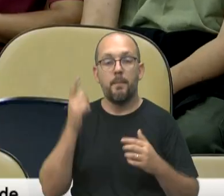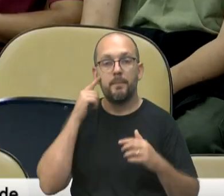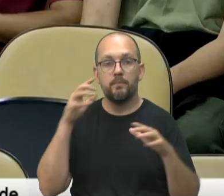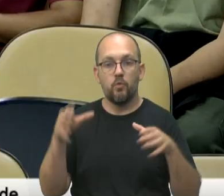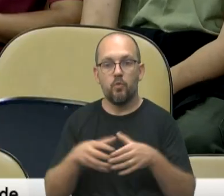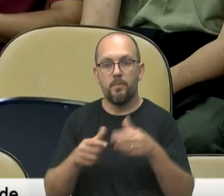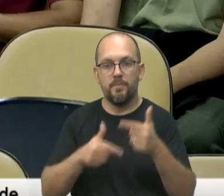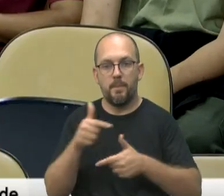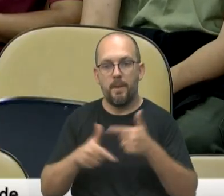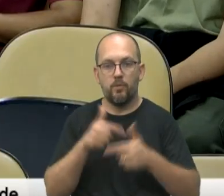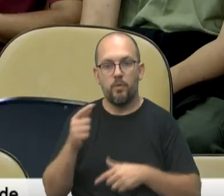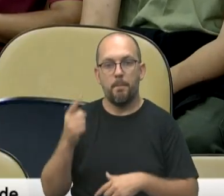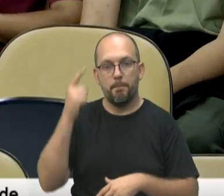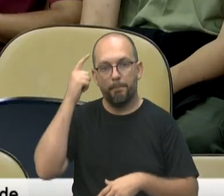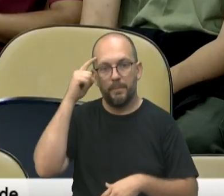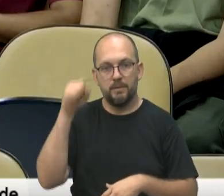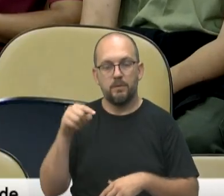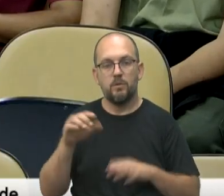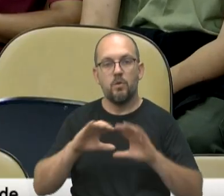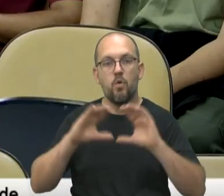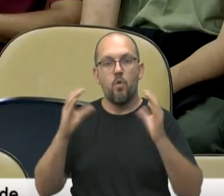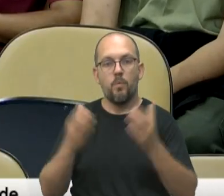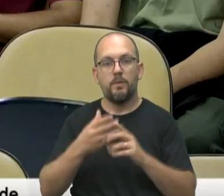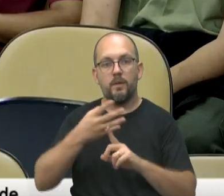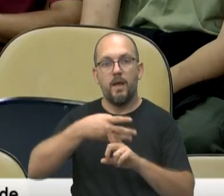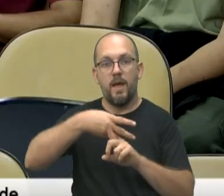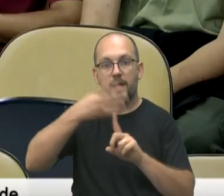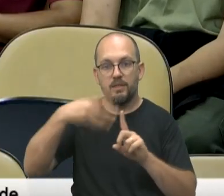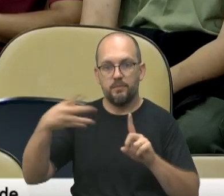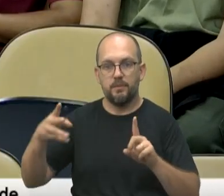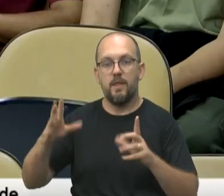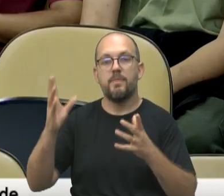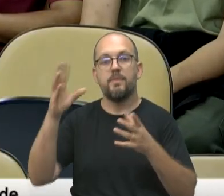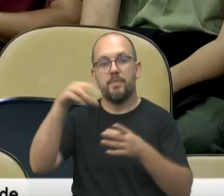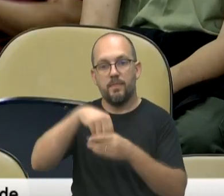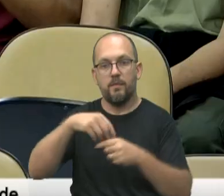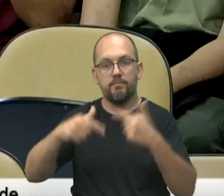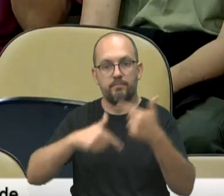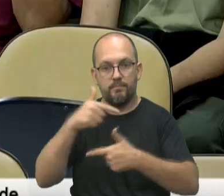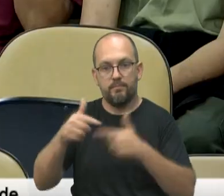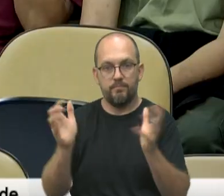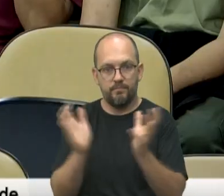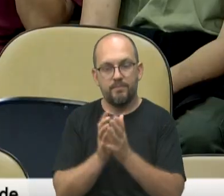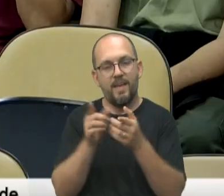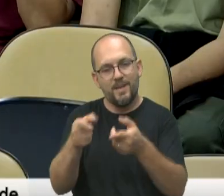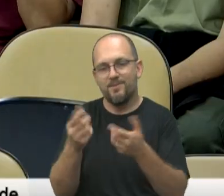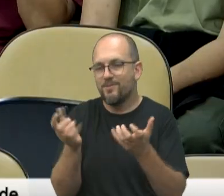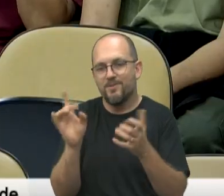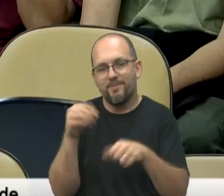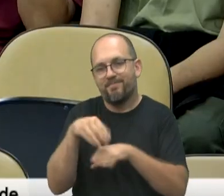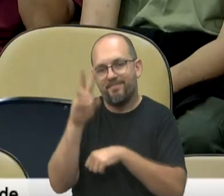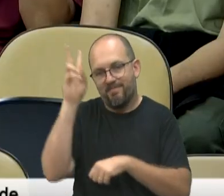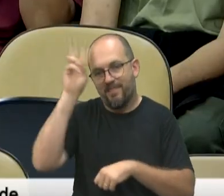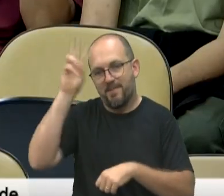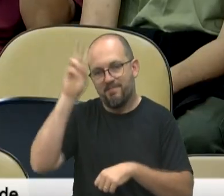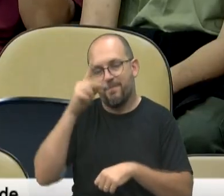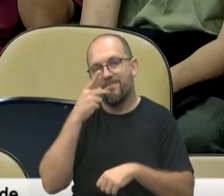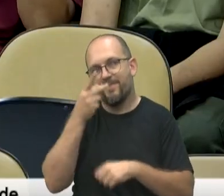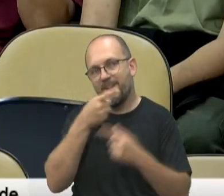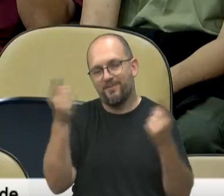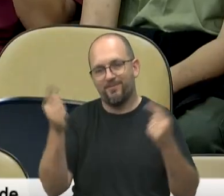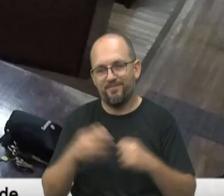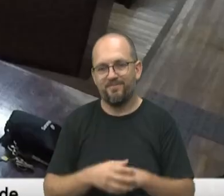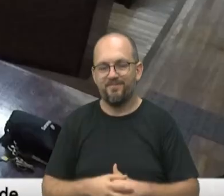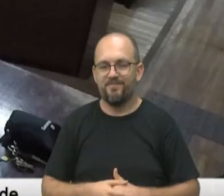trabalhadora, pensando na comunidade LGBT que está incluída nessa classe trabalhadora, então é isso. Queria só lembrar para falar para o pessoal.